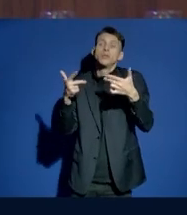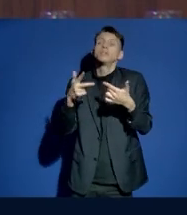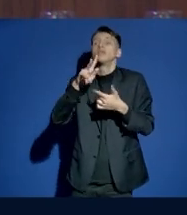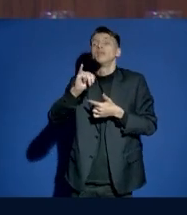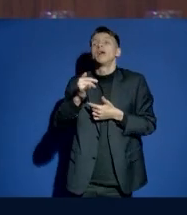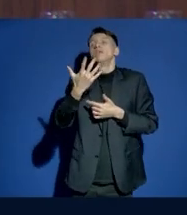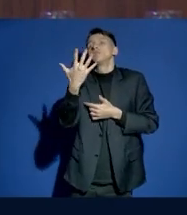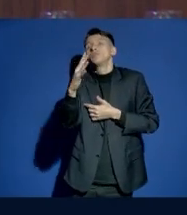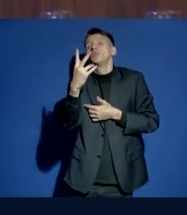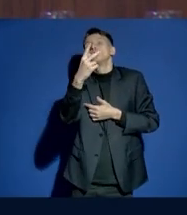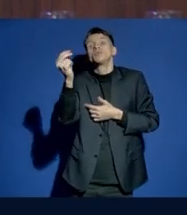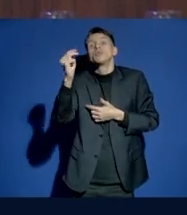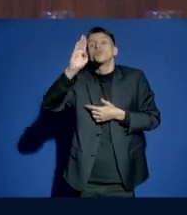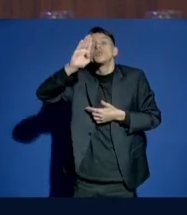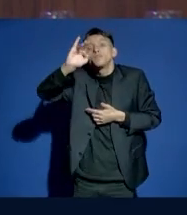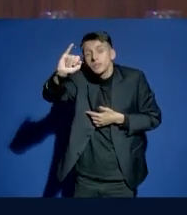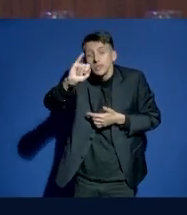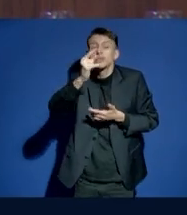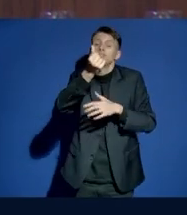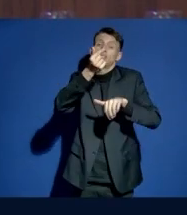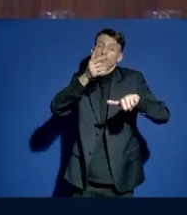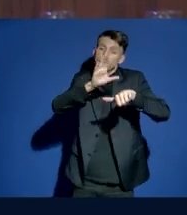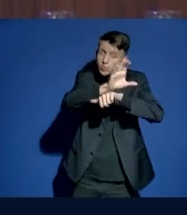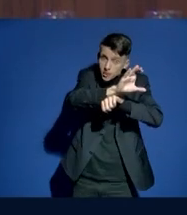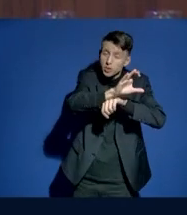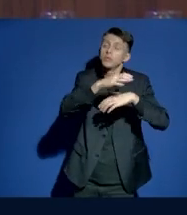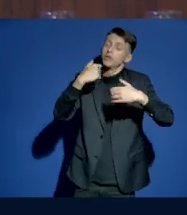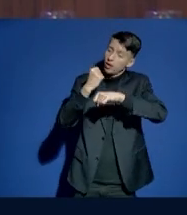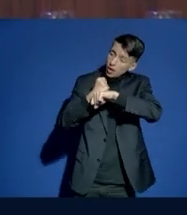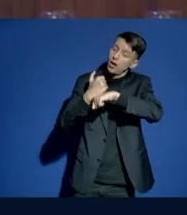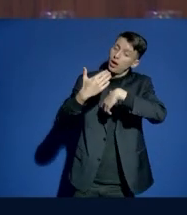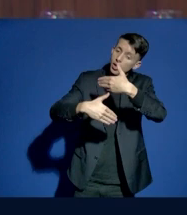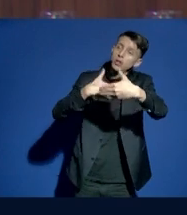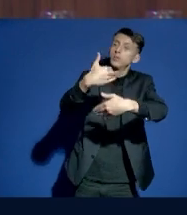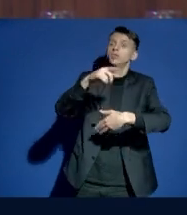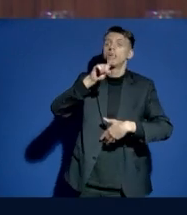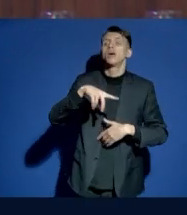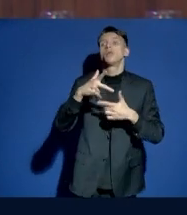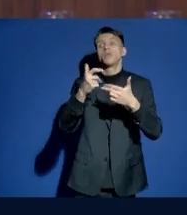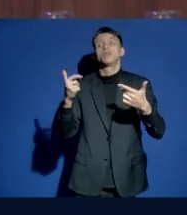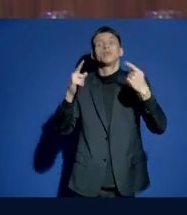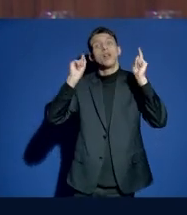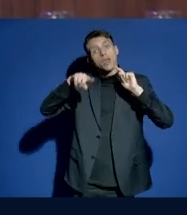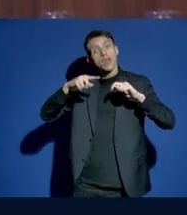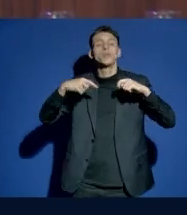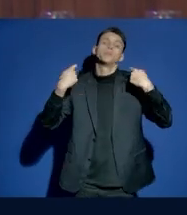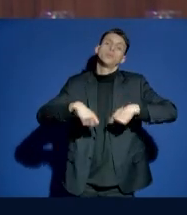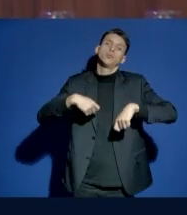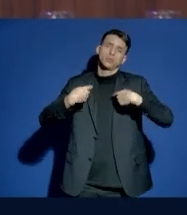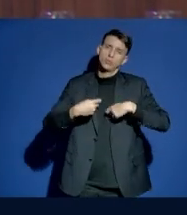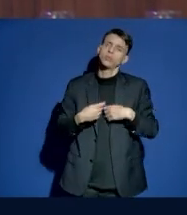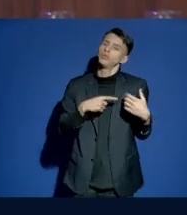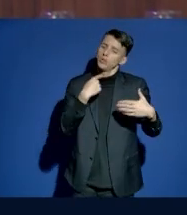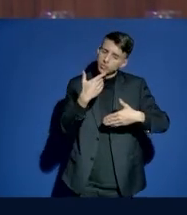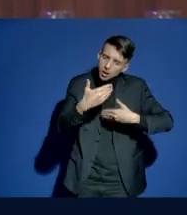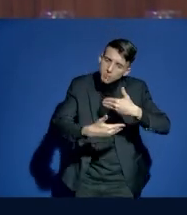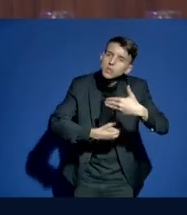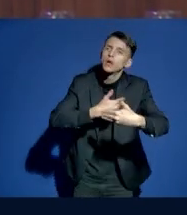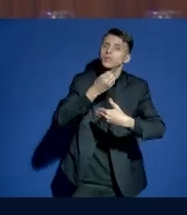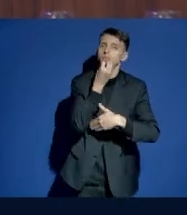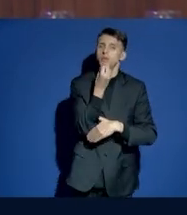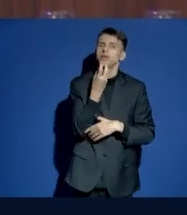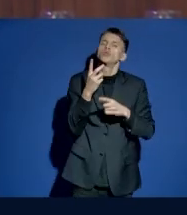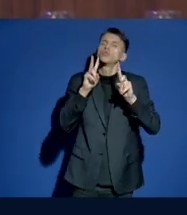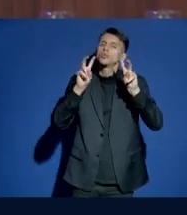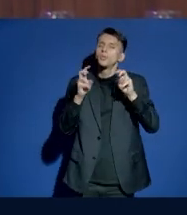levantar aí quase 200 bilhões de reais de investimentos nos próximos anos então algo extremamente relevante estamos caminhando muito bem no que diz respeito